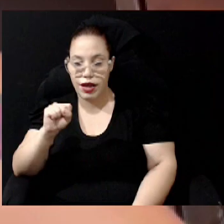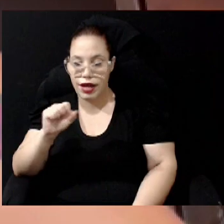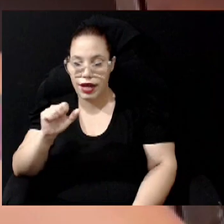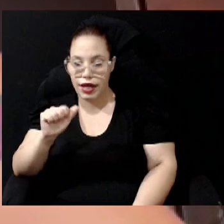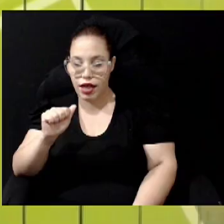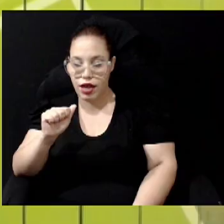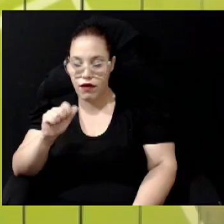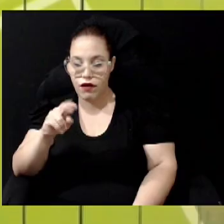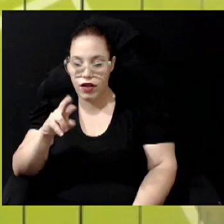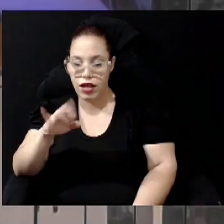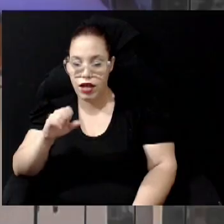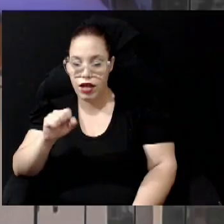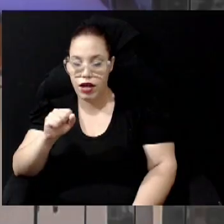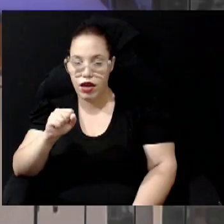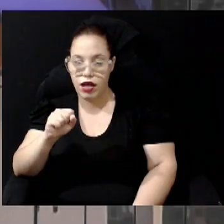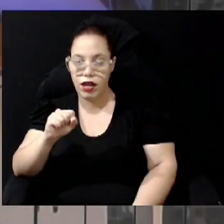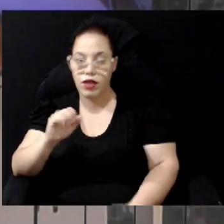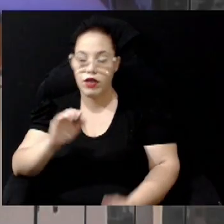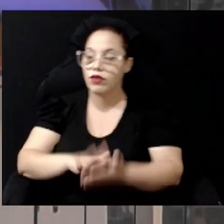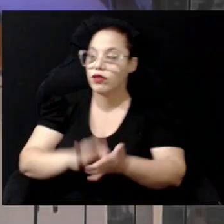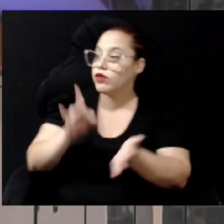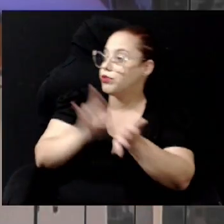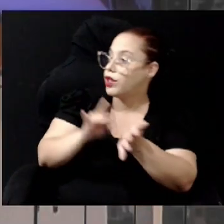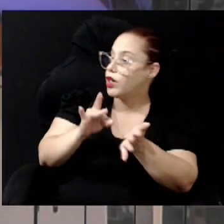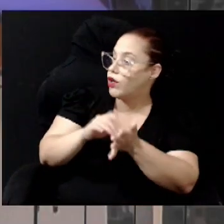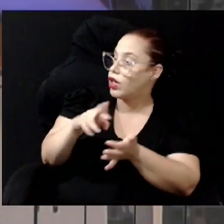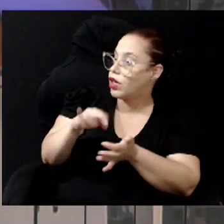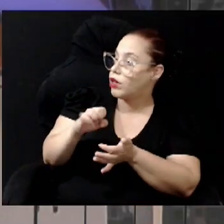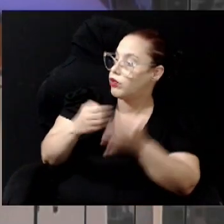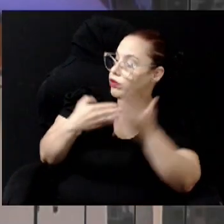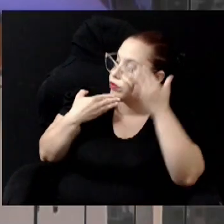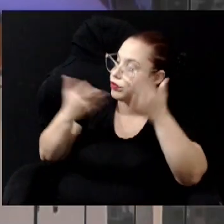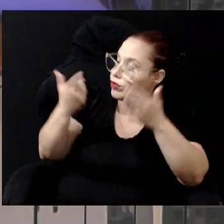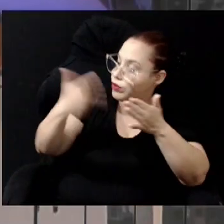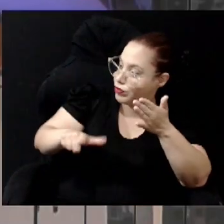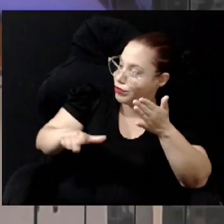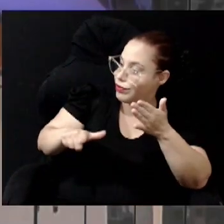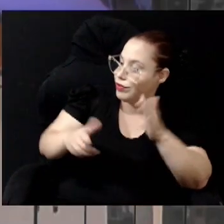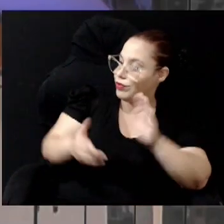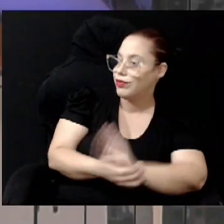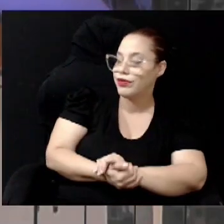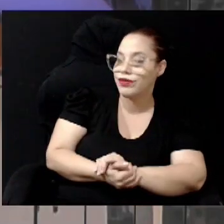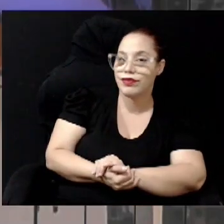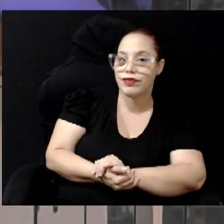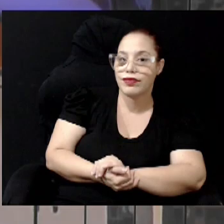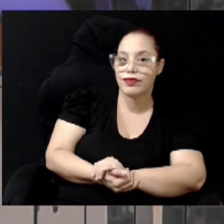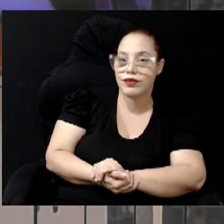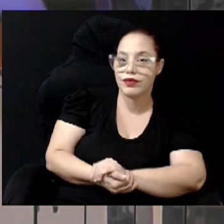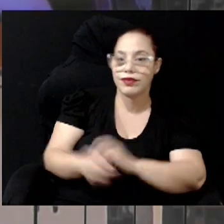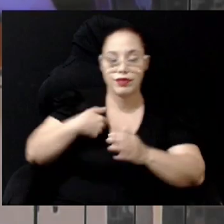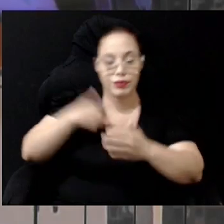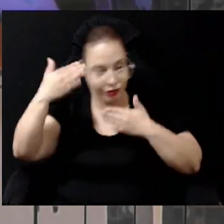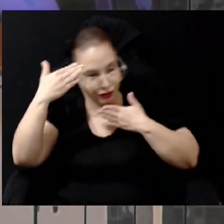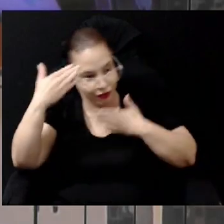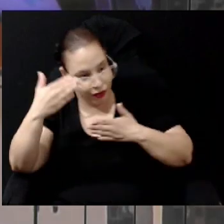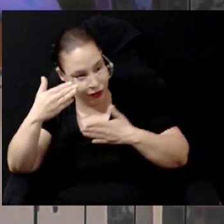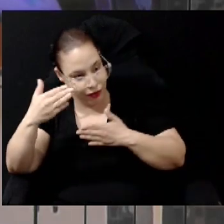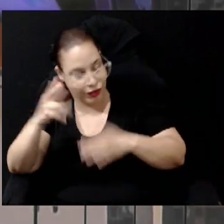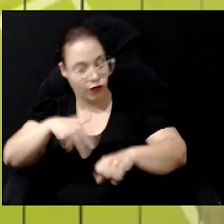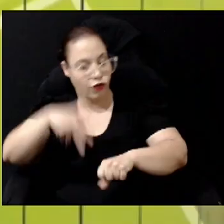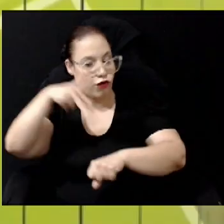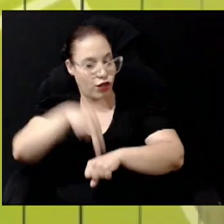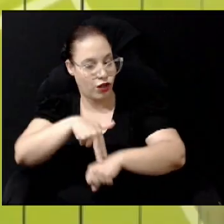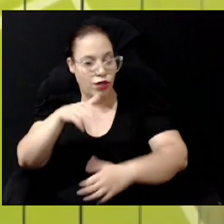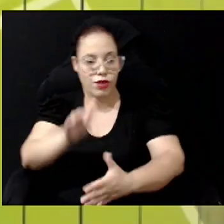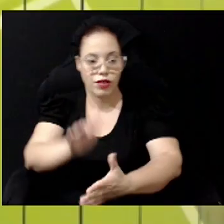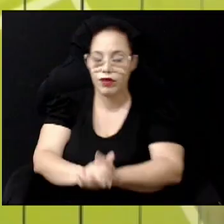@savieira08. Perfeito, Simone, muito obrigada mais uma vez. Eu que agradeço e fico à disposição.